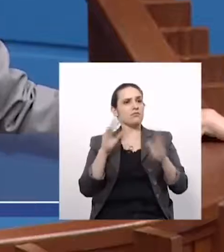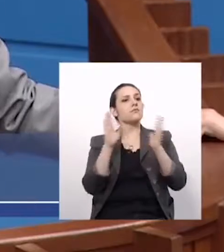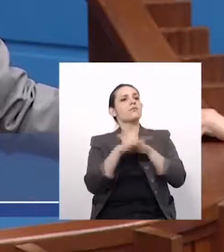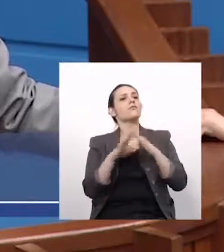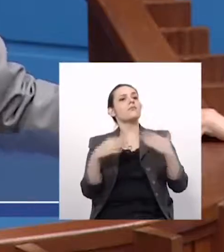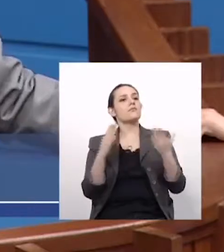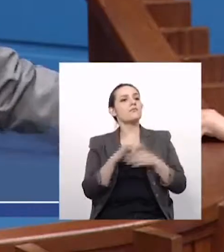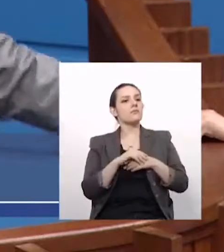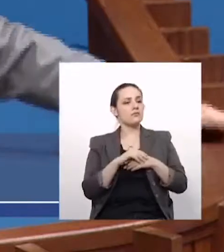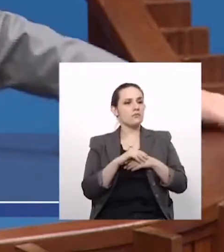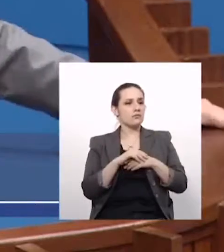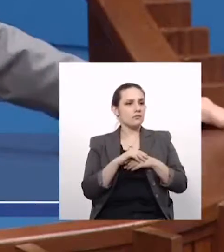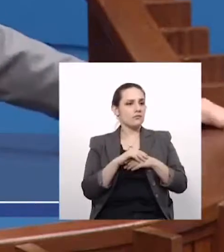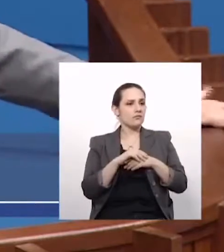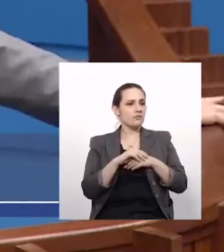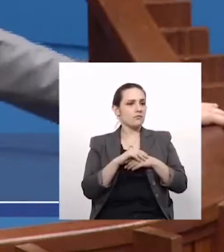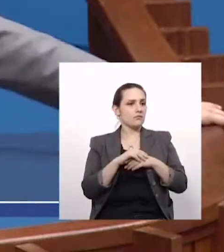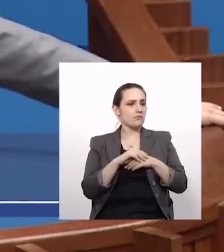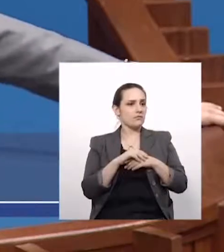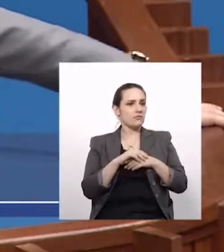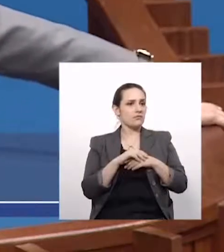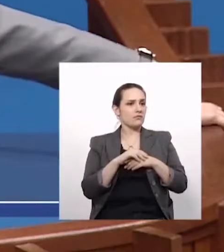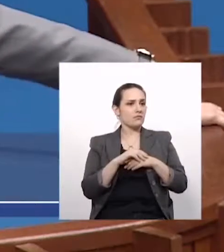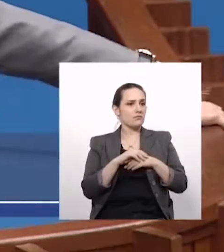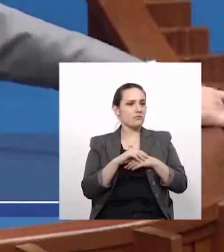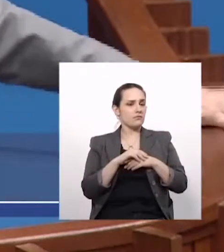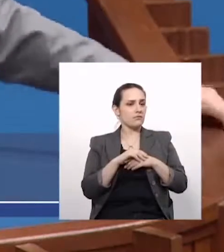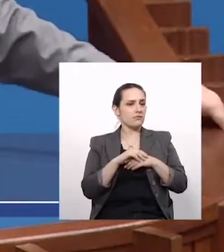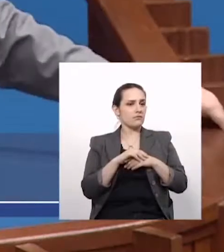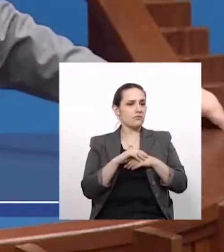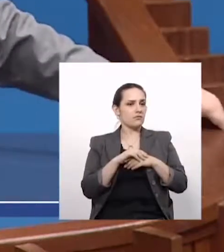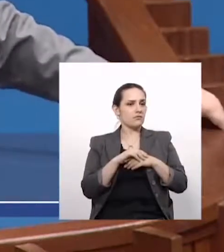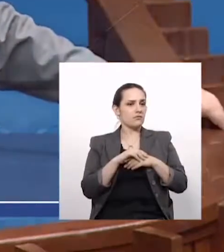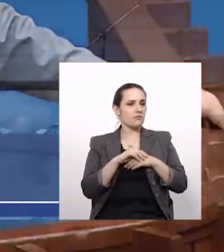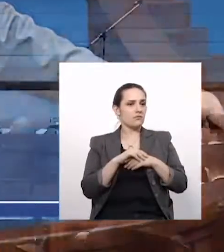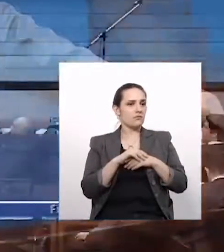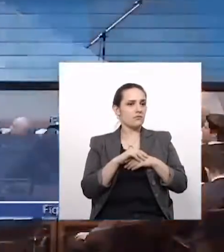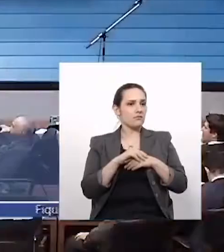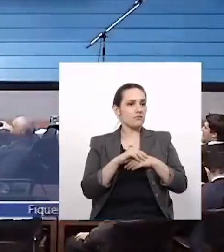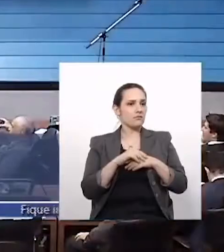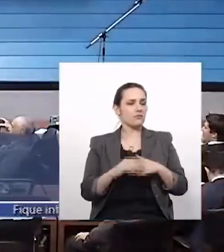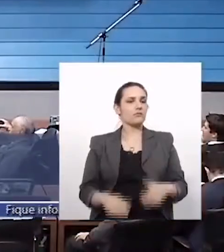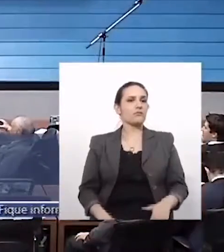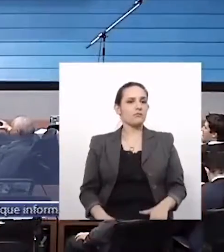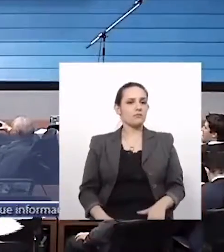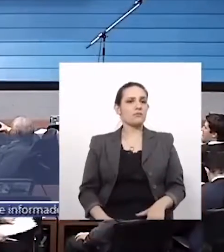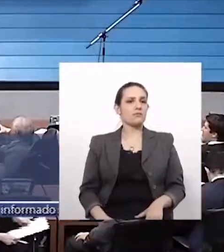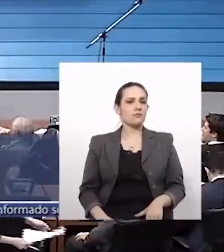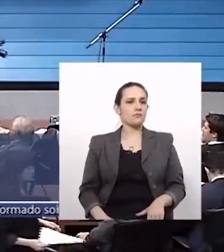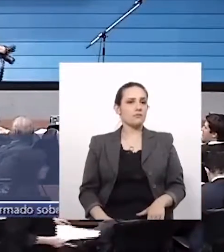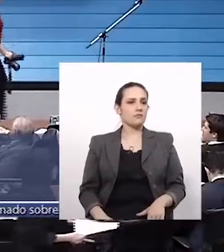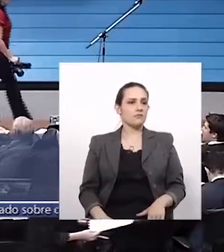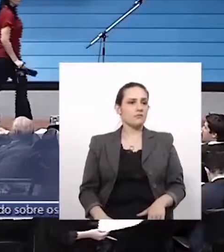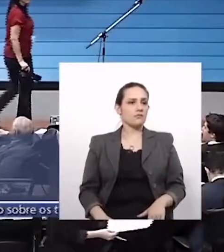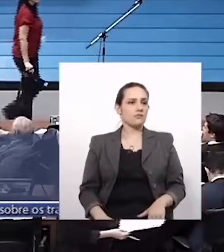orador? Quem está inscrito? Quem está inscrito aí? Depois do deputado Eduardo Rocha.